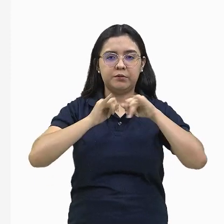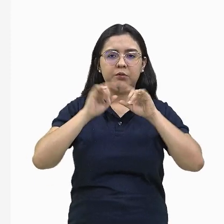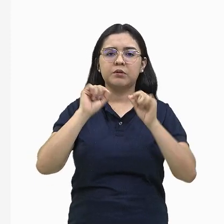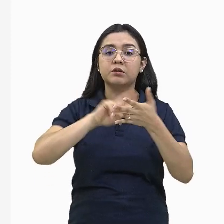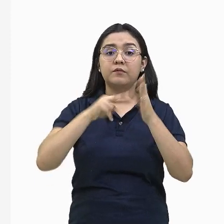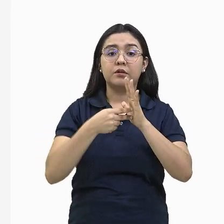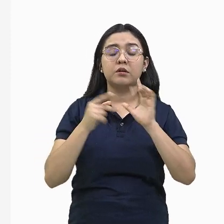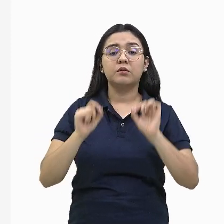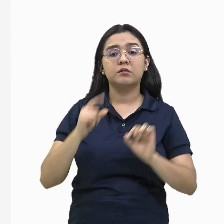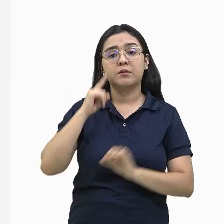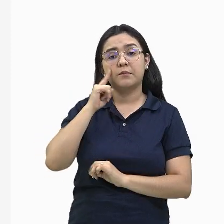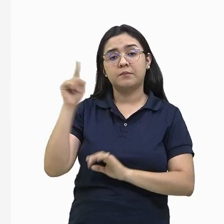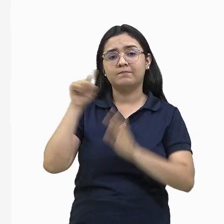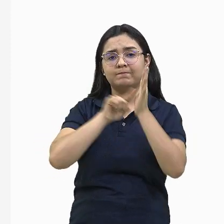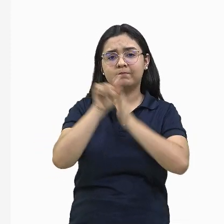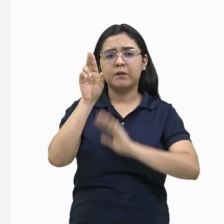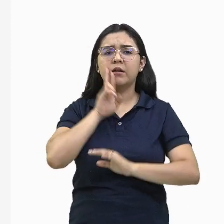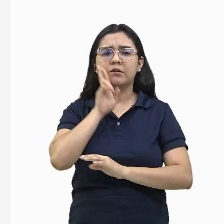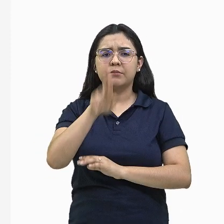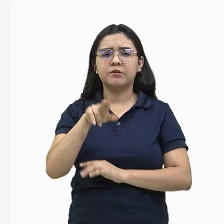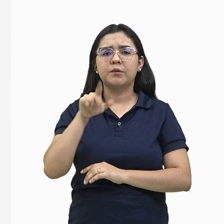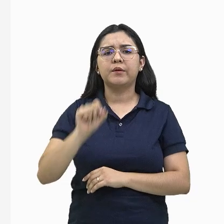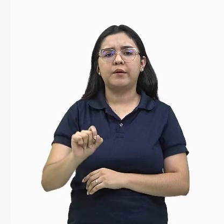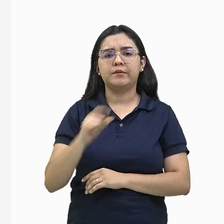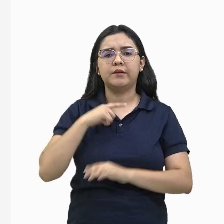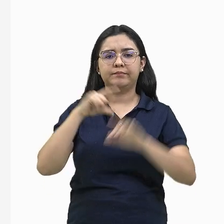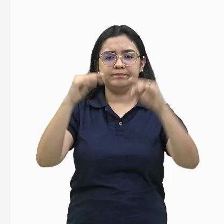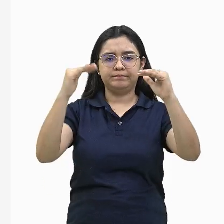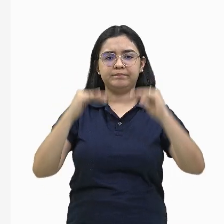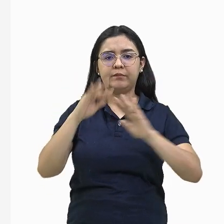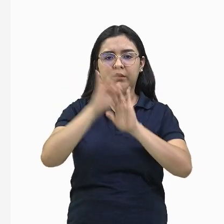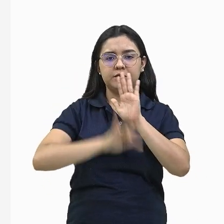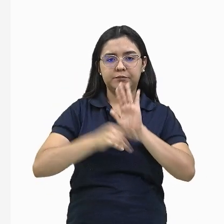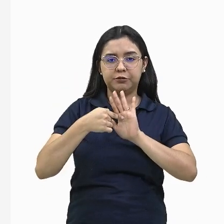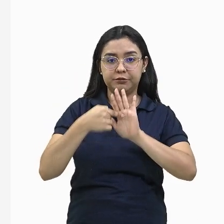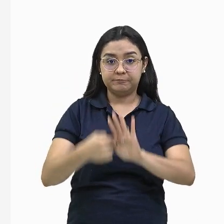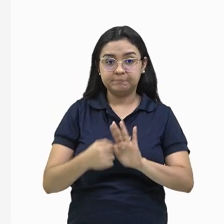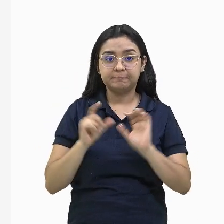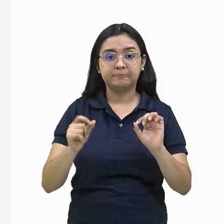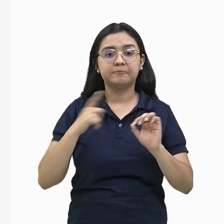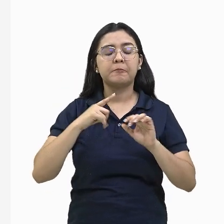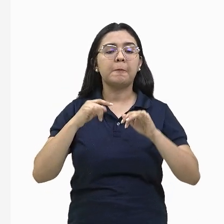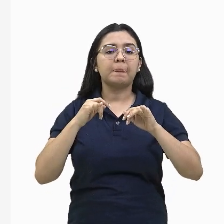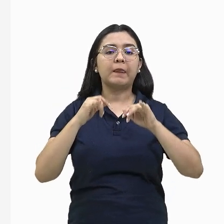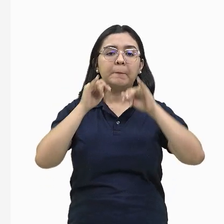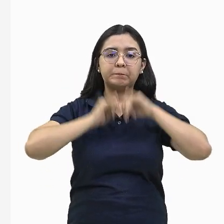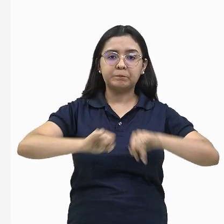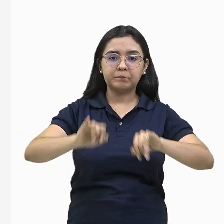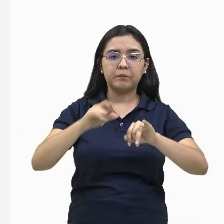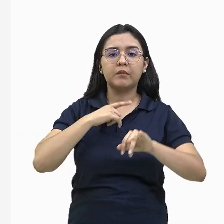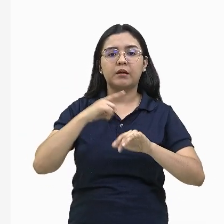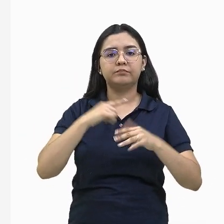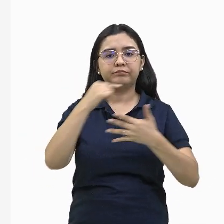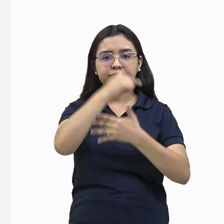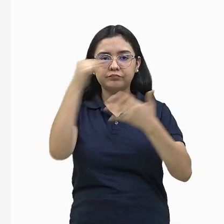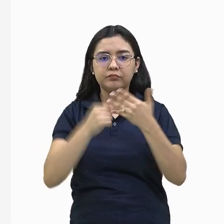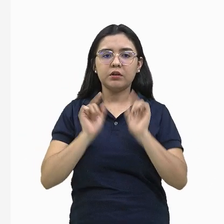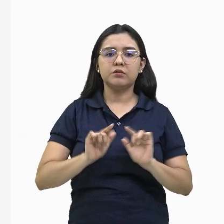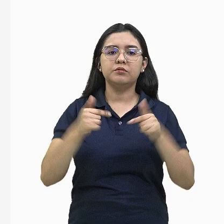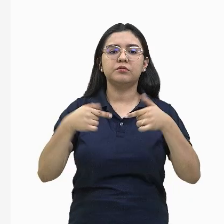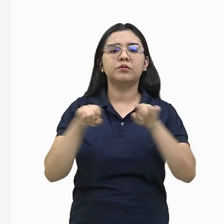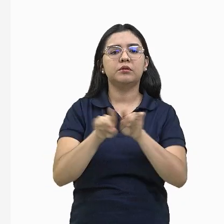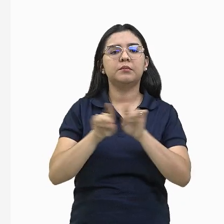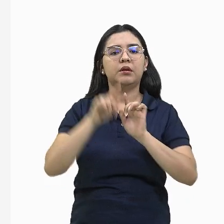campanha publicitária, possui como resposta exatamente o que está escrito aí no nosso texto. Uma campanha publicitária é um conjunto de ações